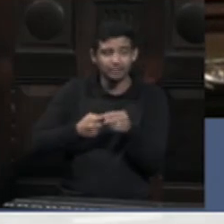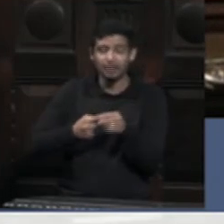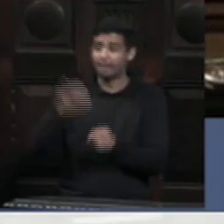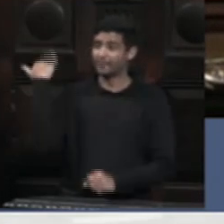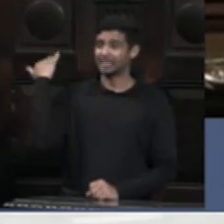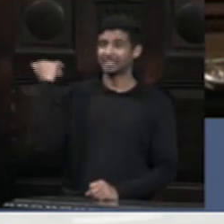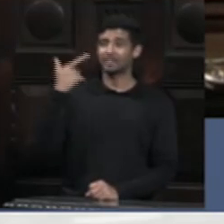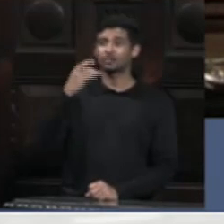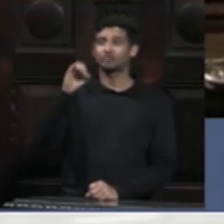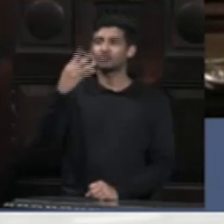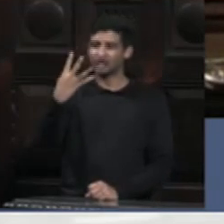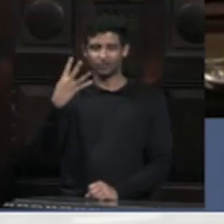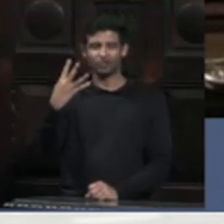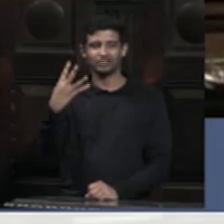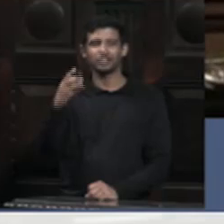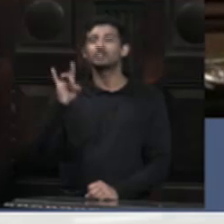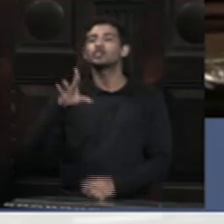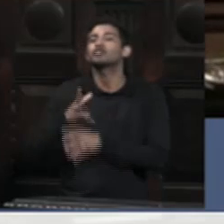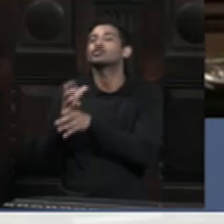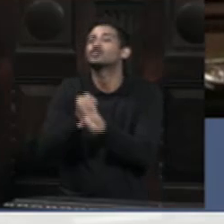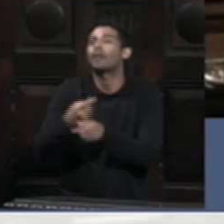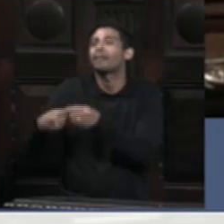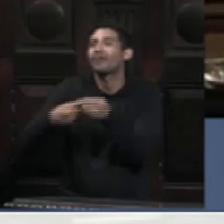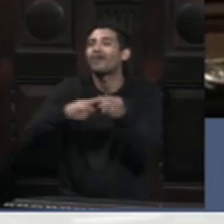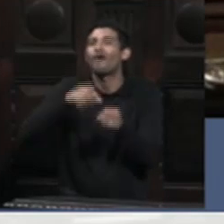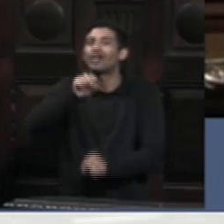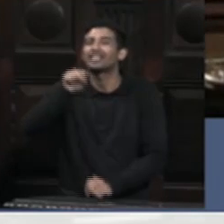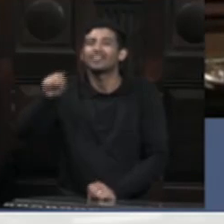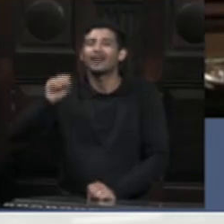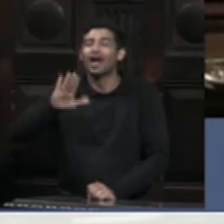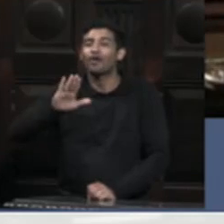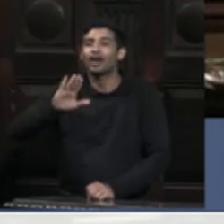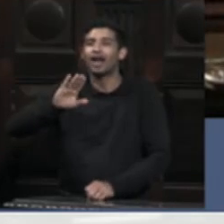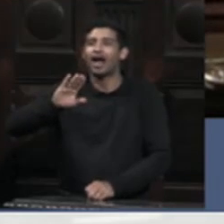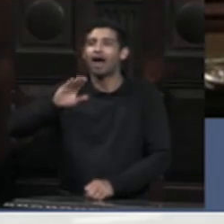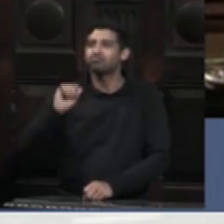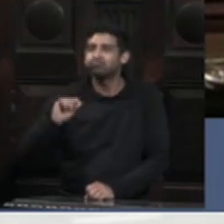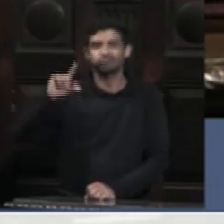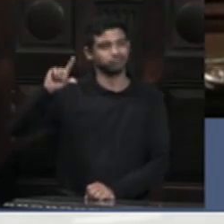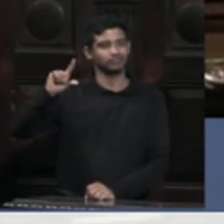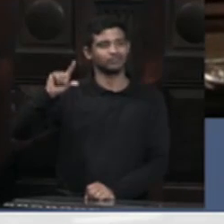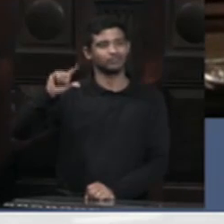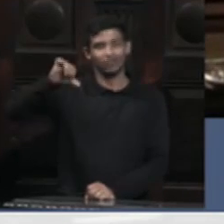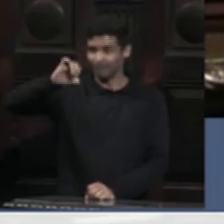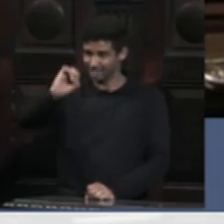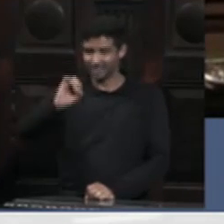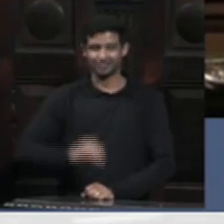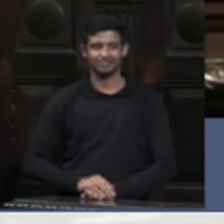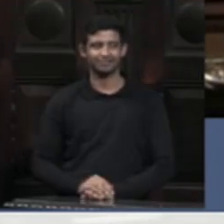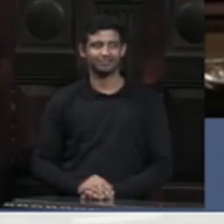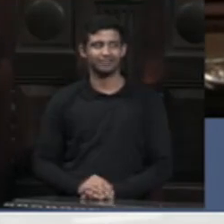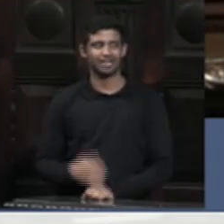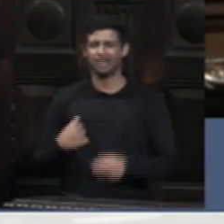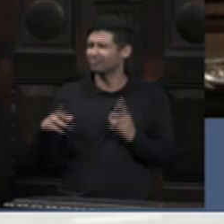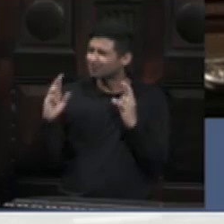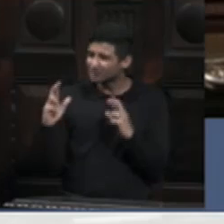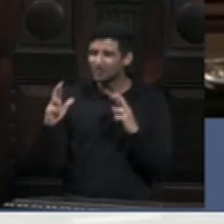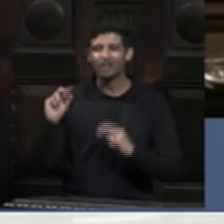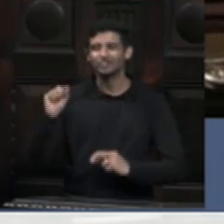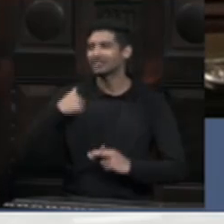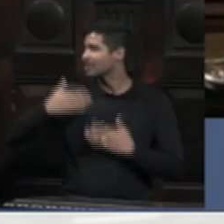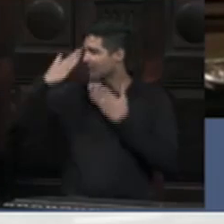nesta Casa Legislativa. Quero agradecer. De novo, tivemos uma votação, como em 2014,